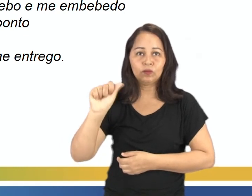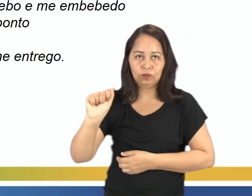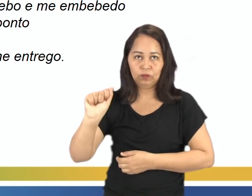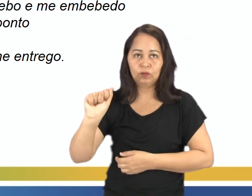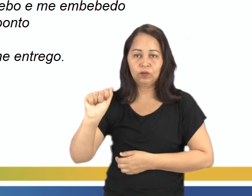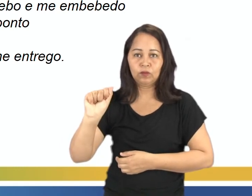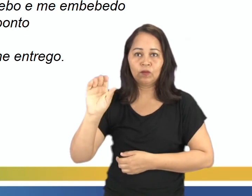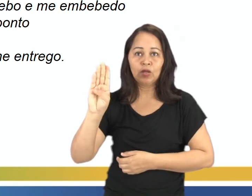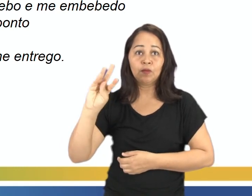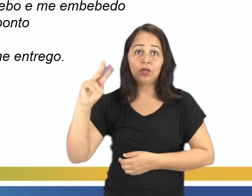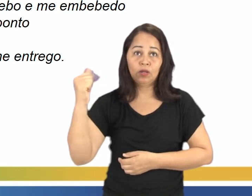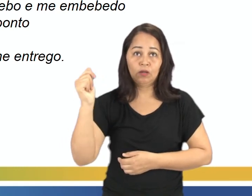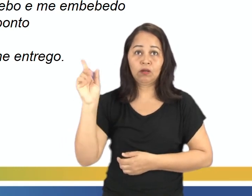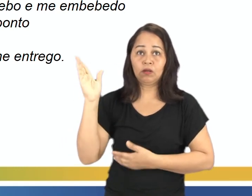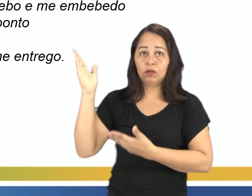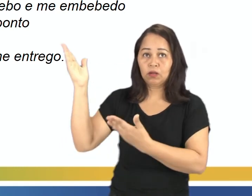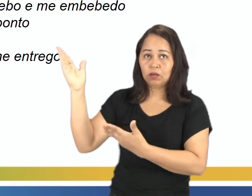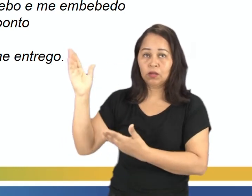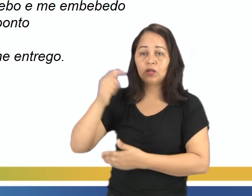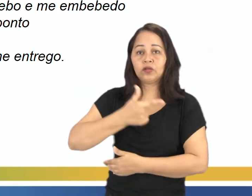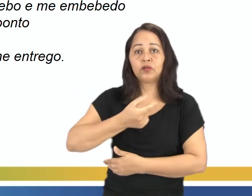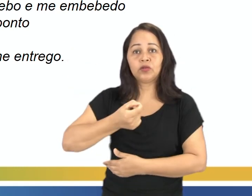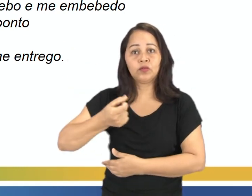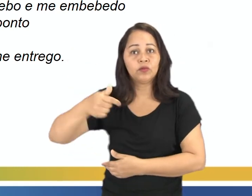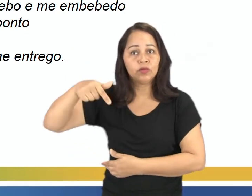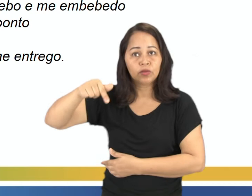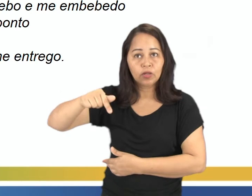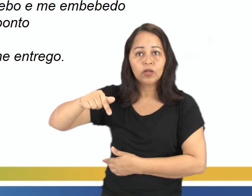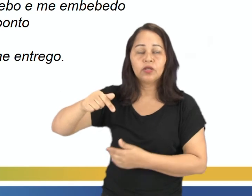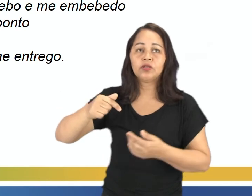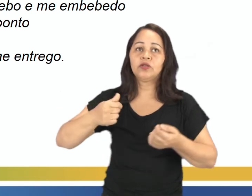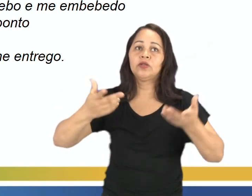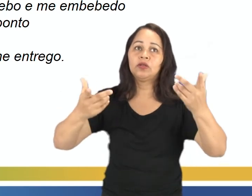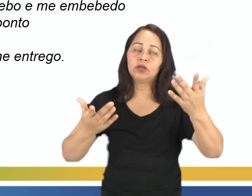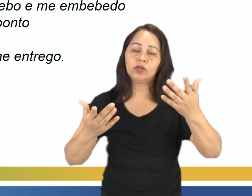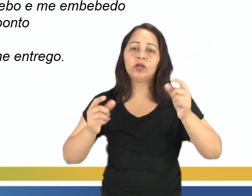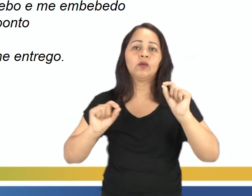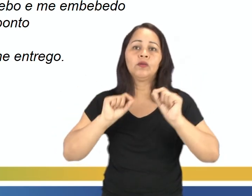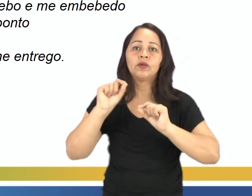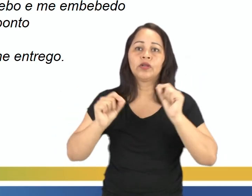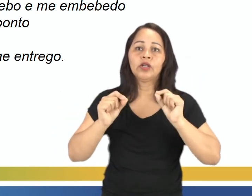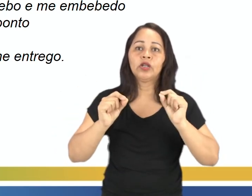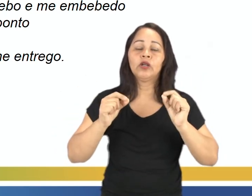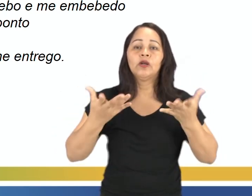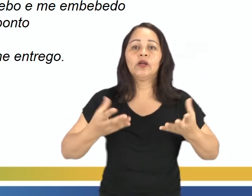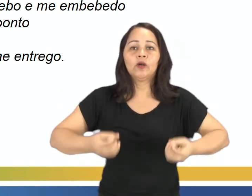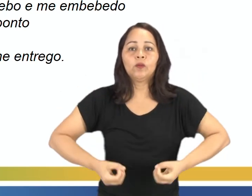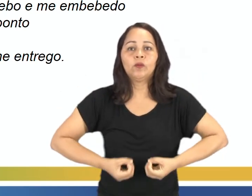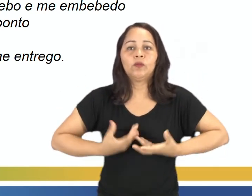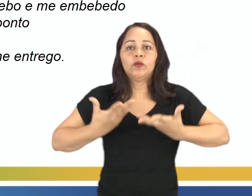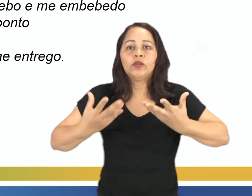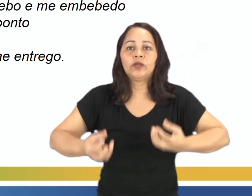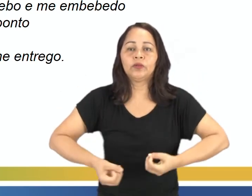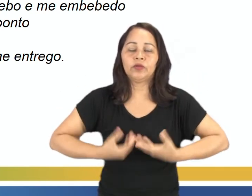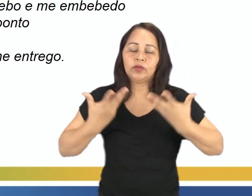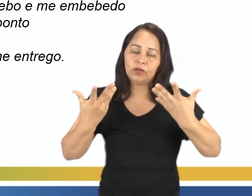uma ação que aconteceu, o que acontece, né, no dia a dia. É um poema que trata sobre